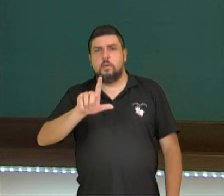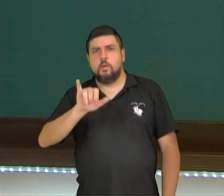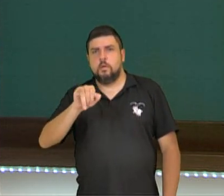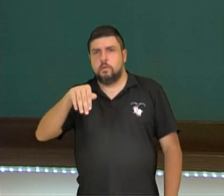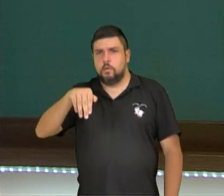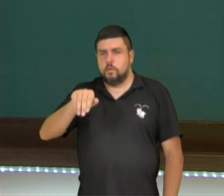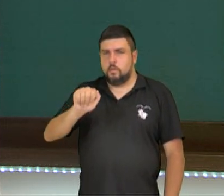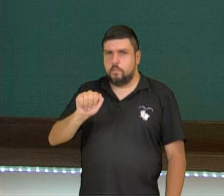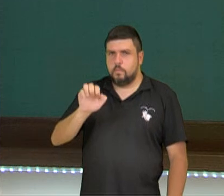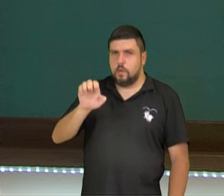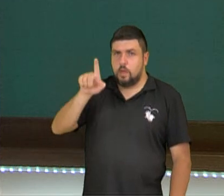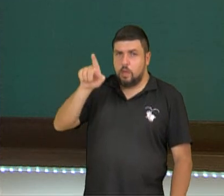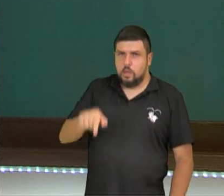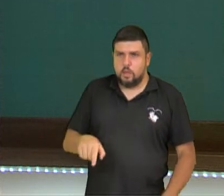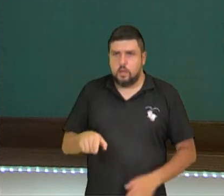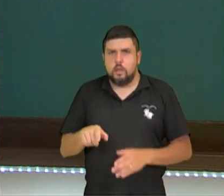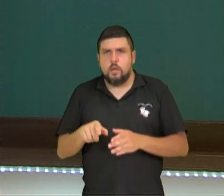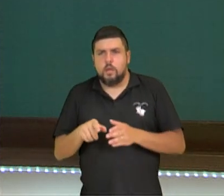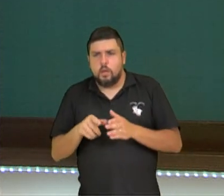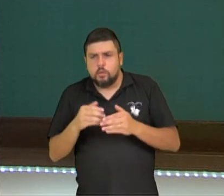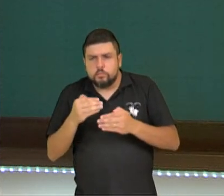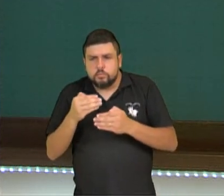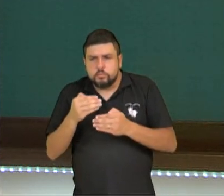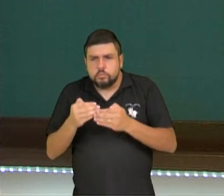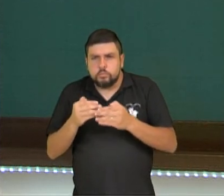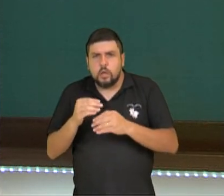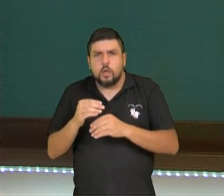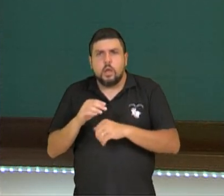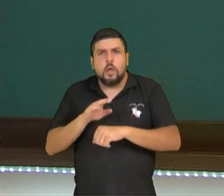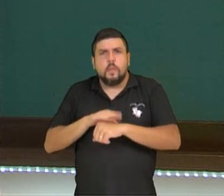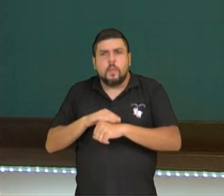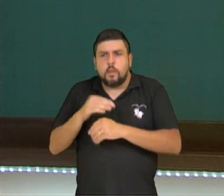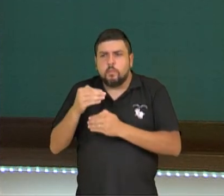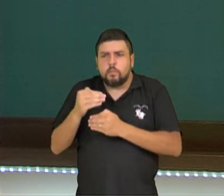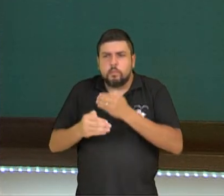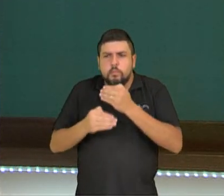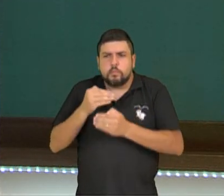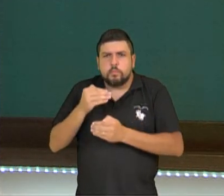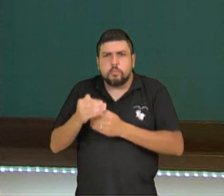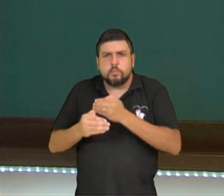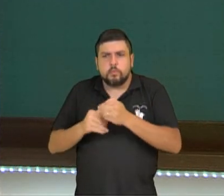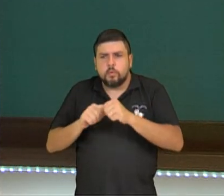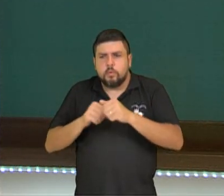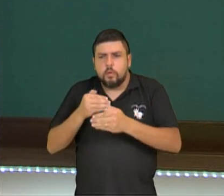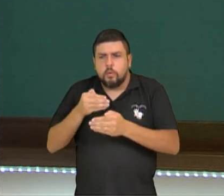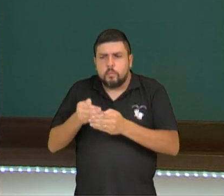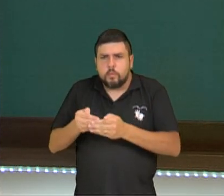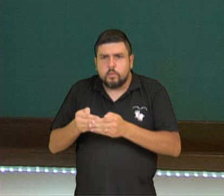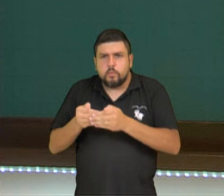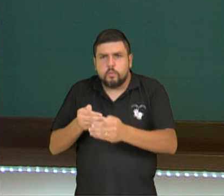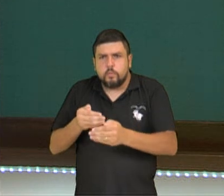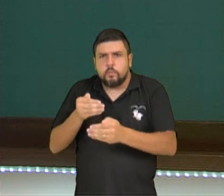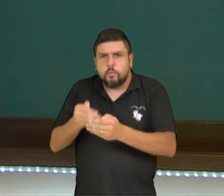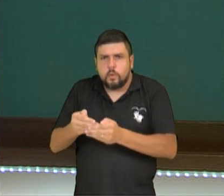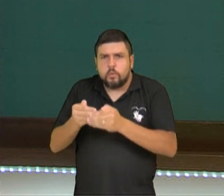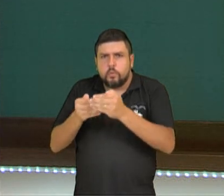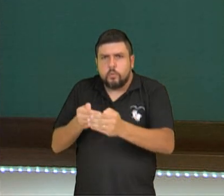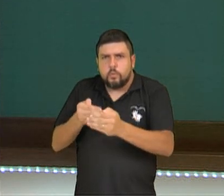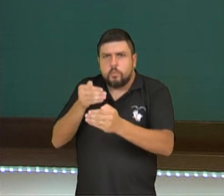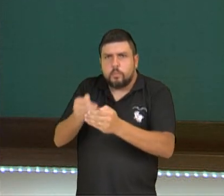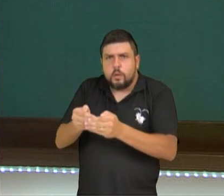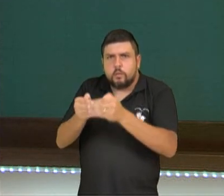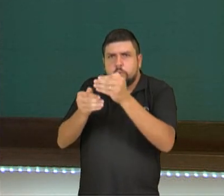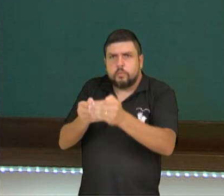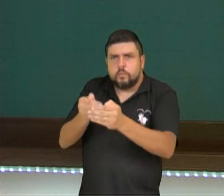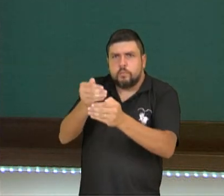da sucessão de tempos atmosféricos, dessas mudanças que vão acontecendo e que se repetem de certo modo,